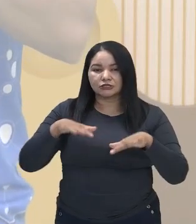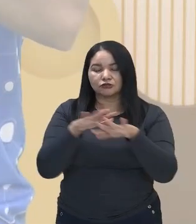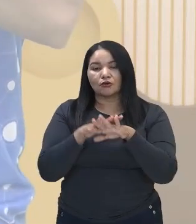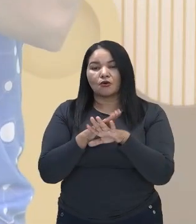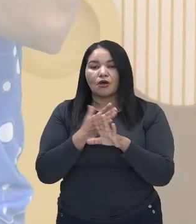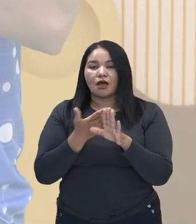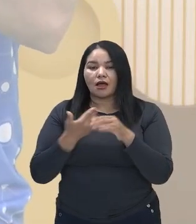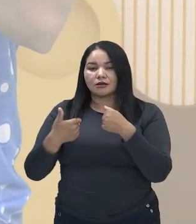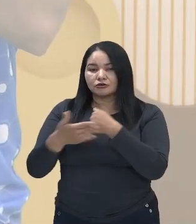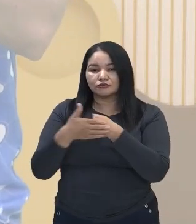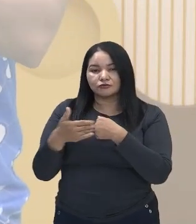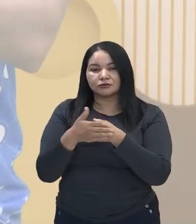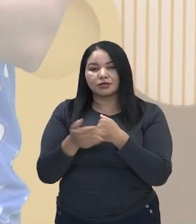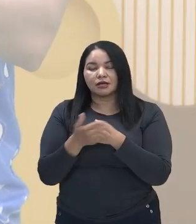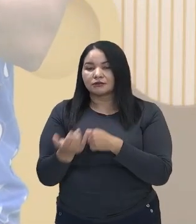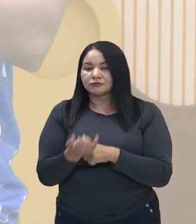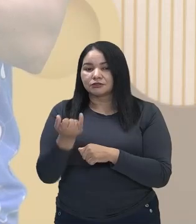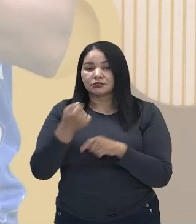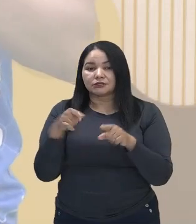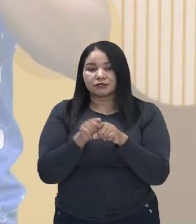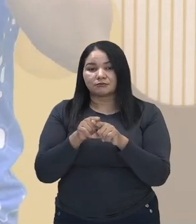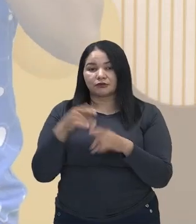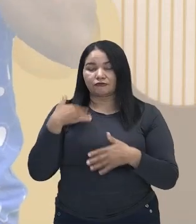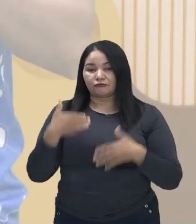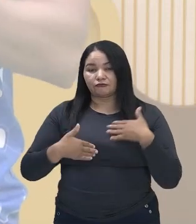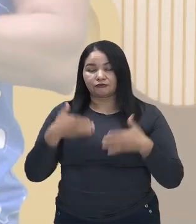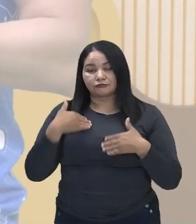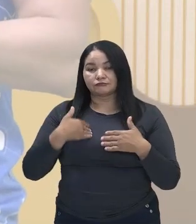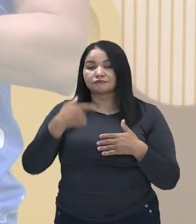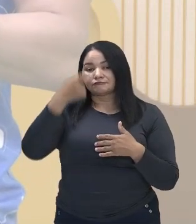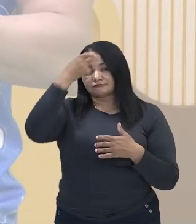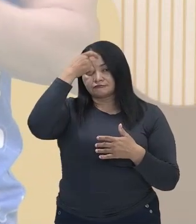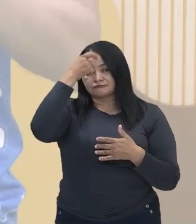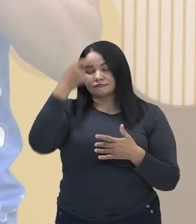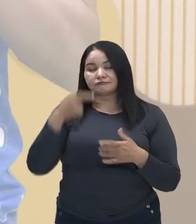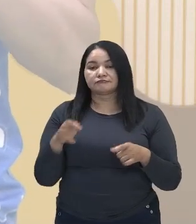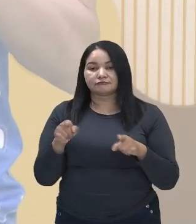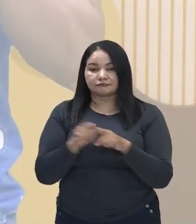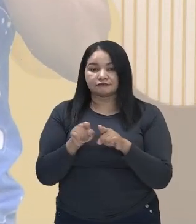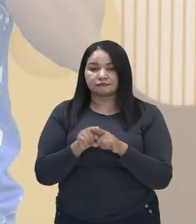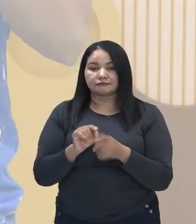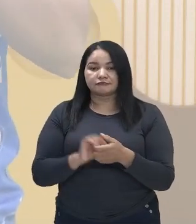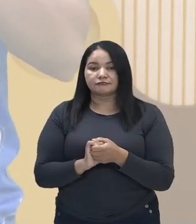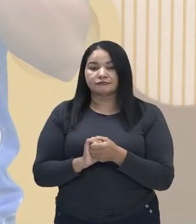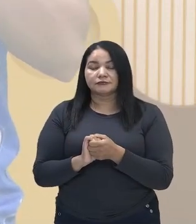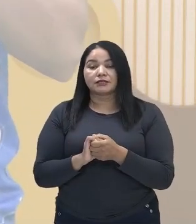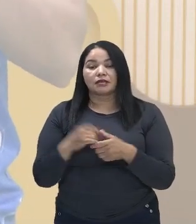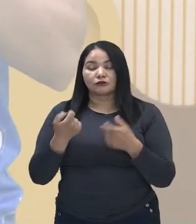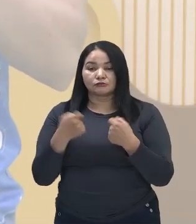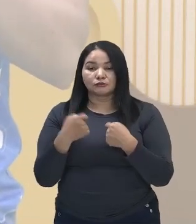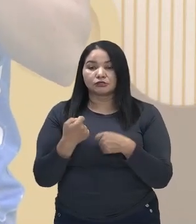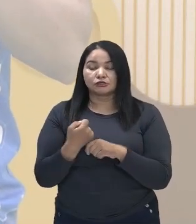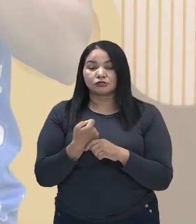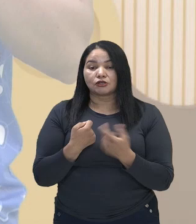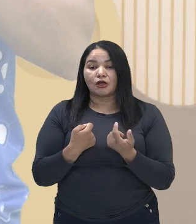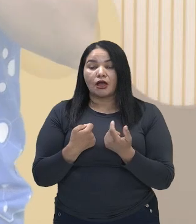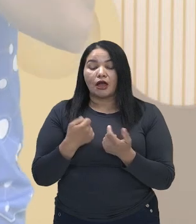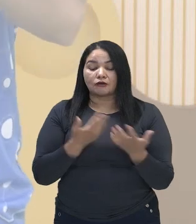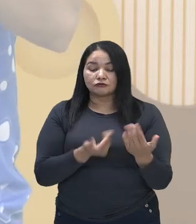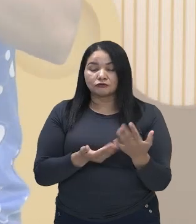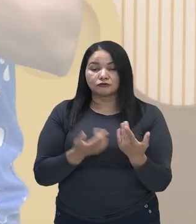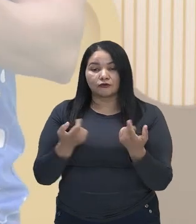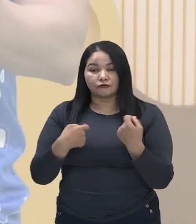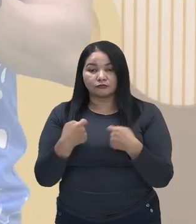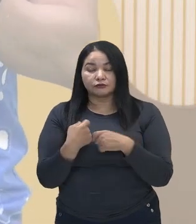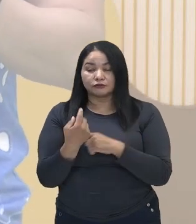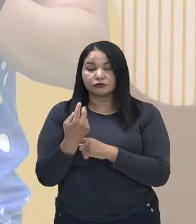cuidados mentais e também físicos, tá? É importante a gente compreender que os jovens precisam ali de uma assistência